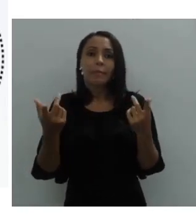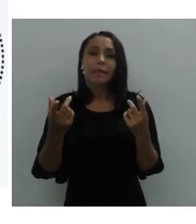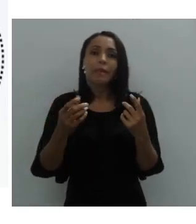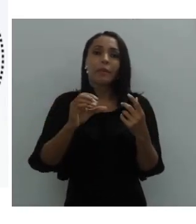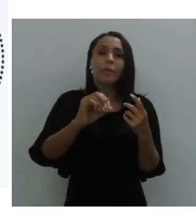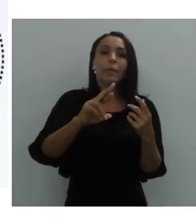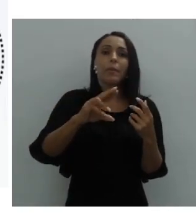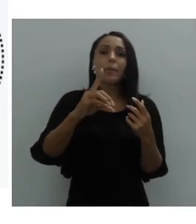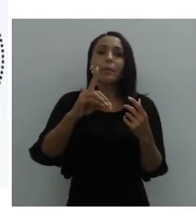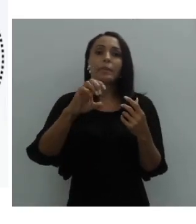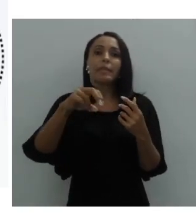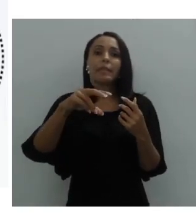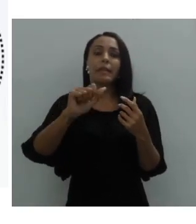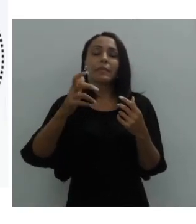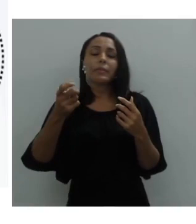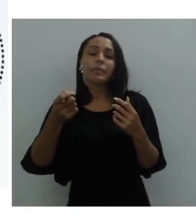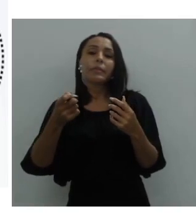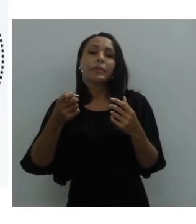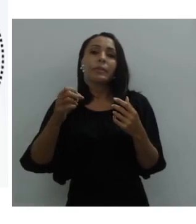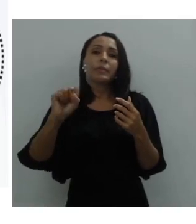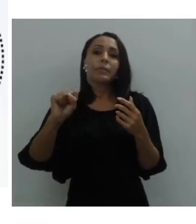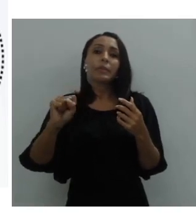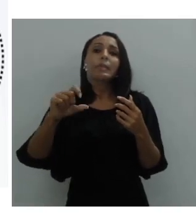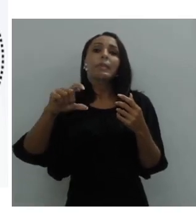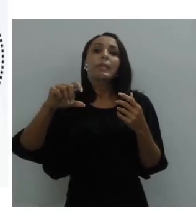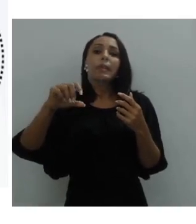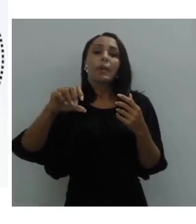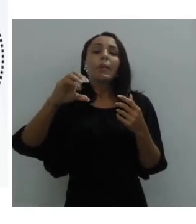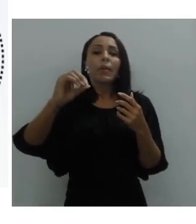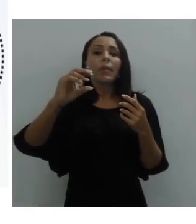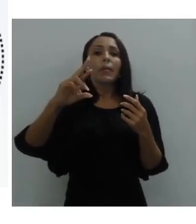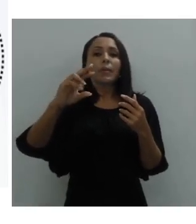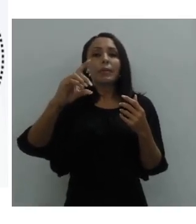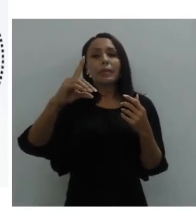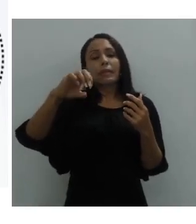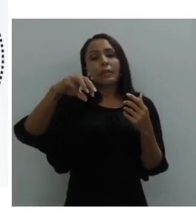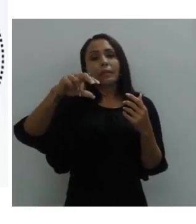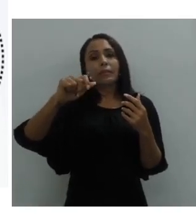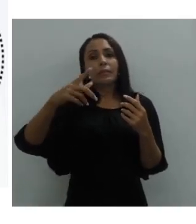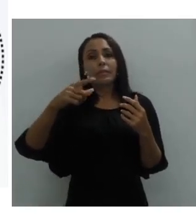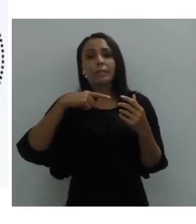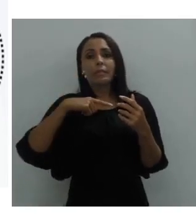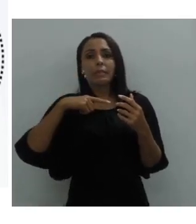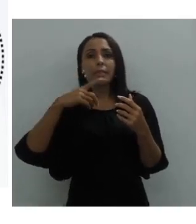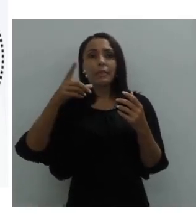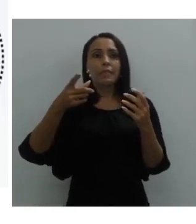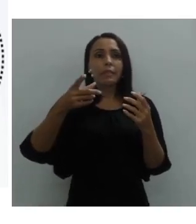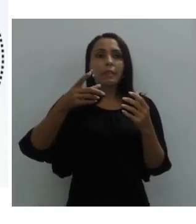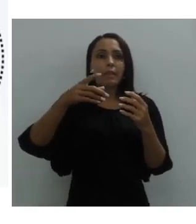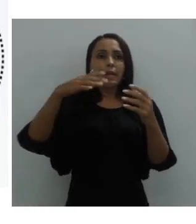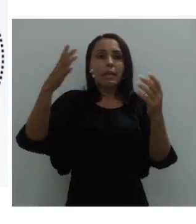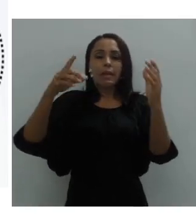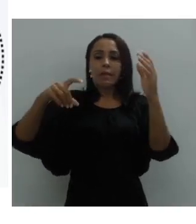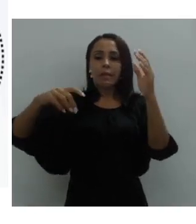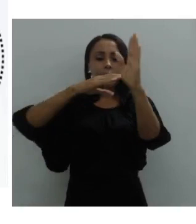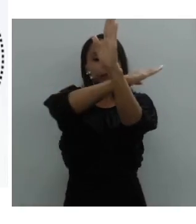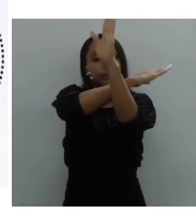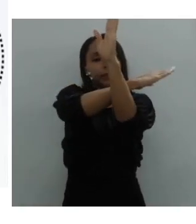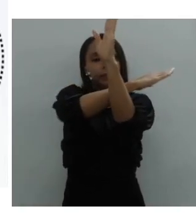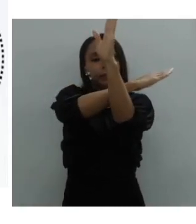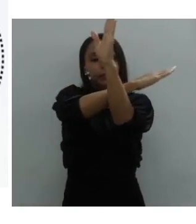tem x e você tem y, ou seja, x é nessa reta, que a gente chama